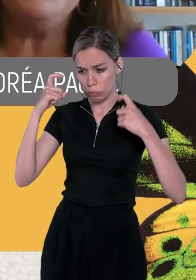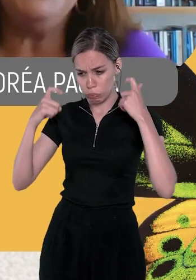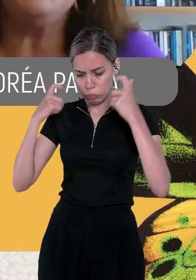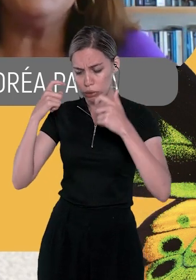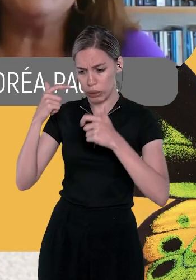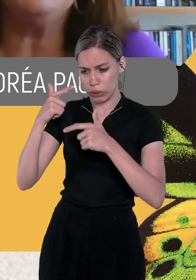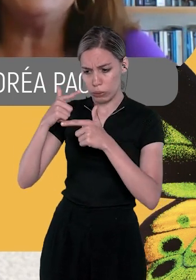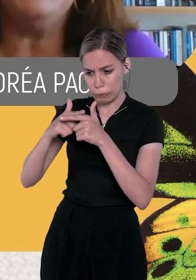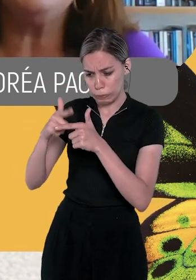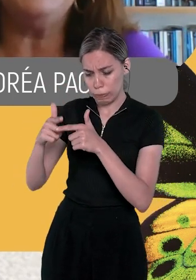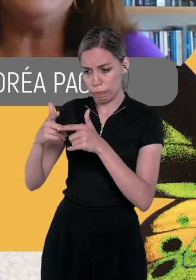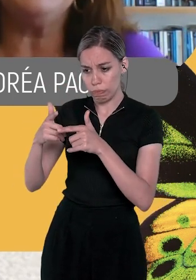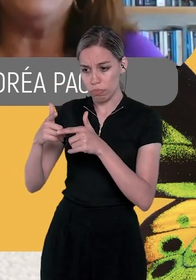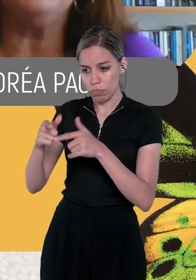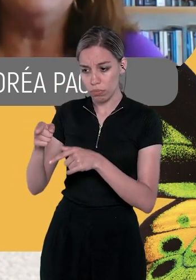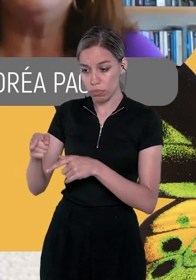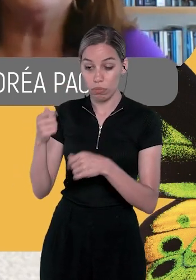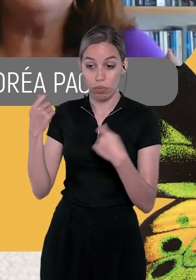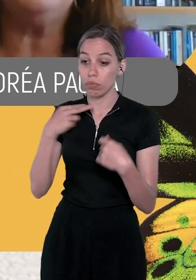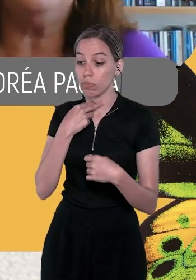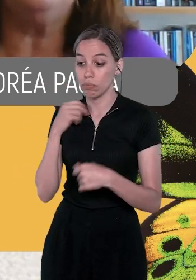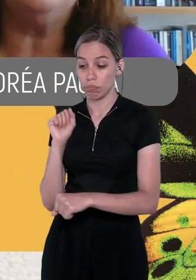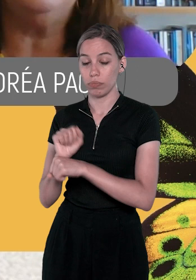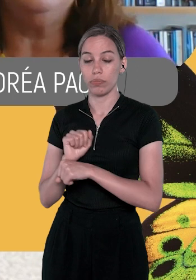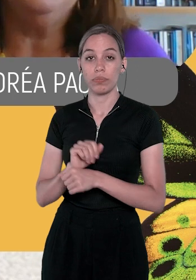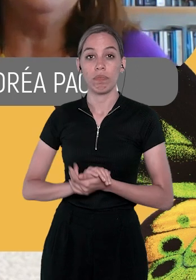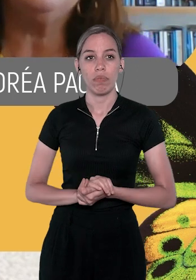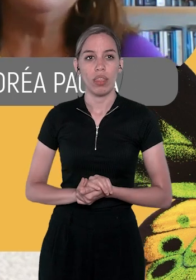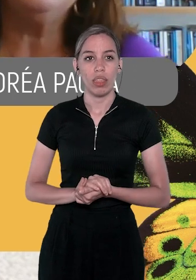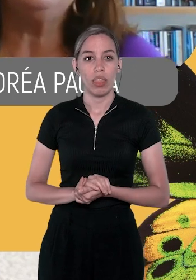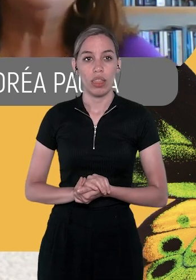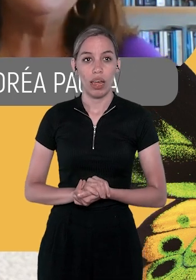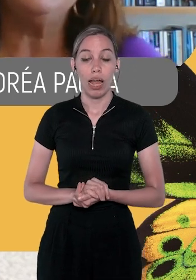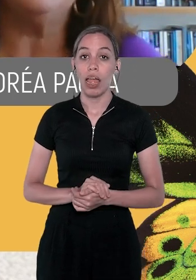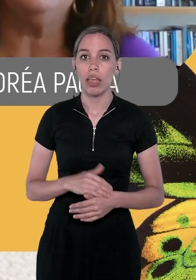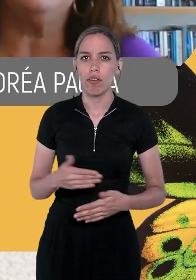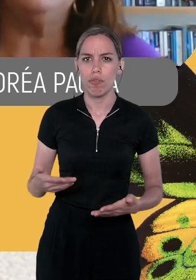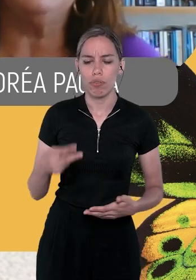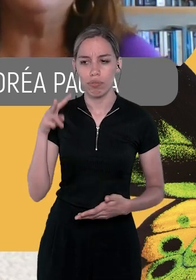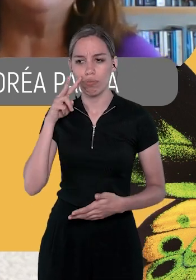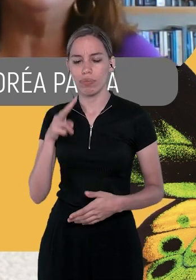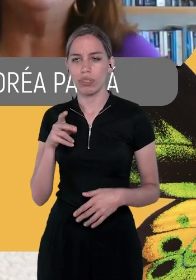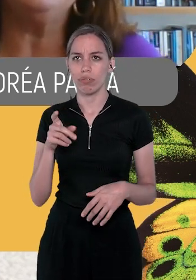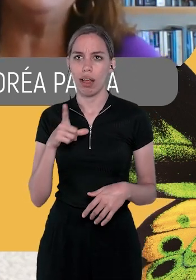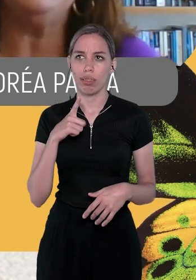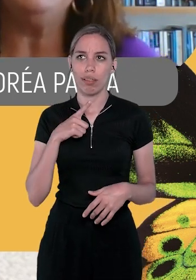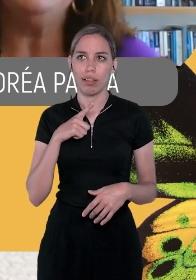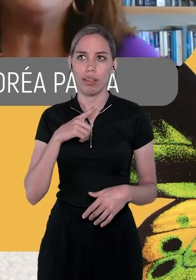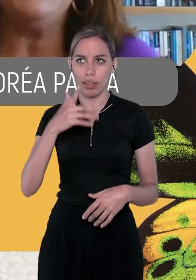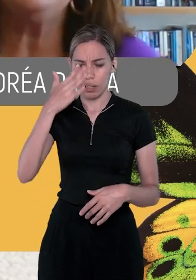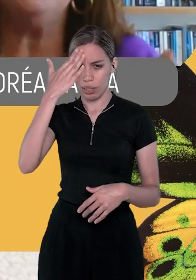o pessimismo que a gente tem experimentado hoje, isso me deu uma dose de esperança muito grande. E quando